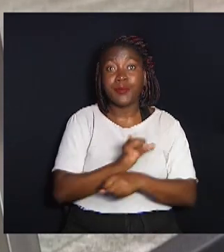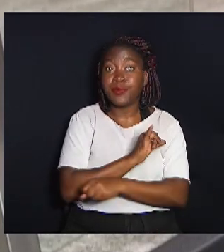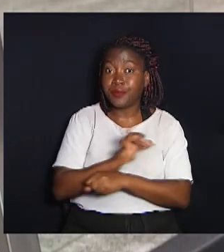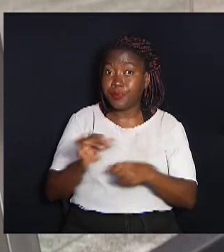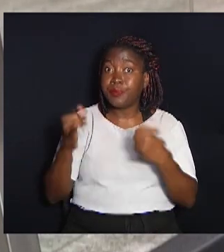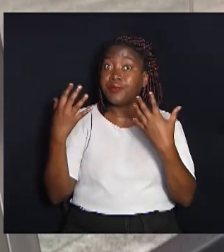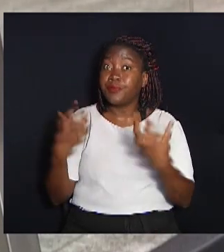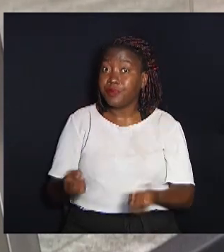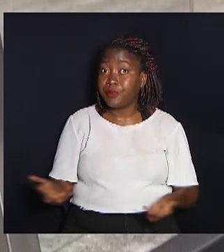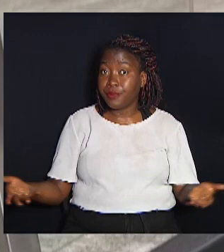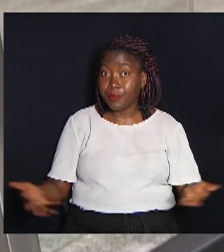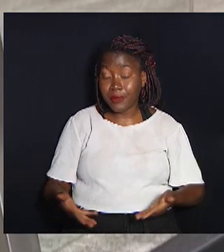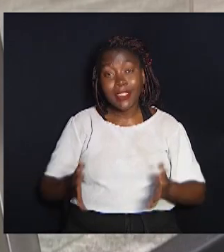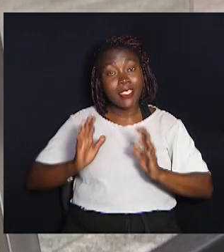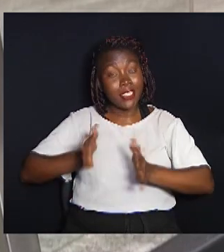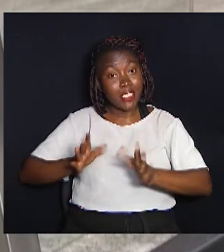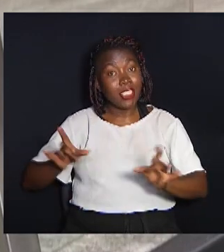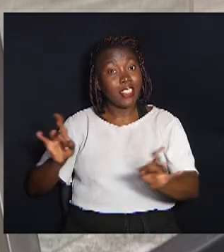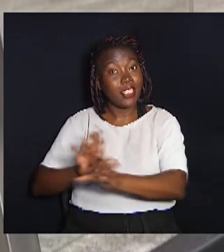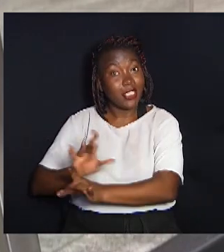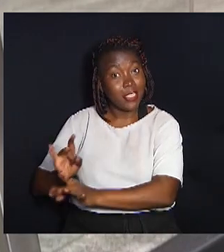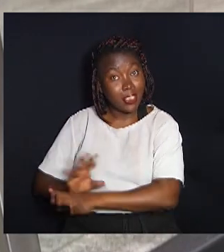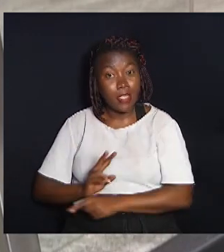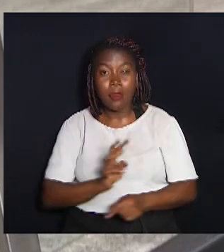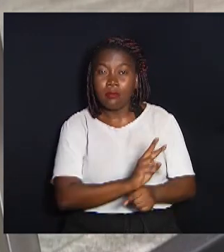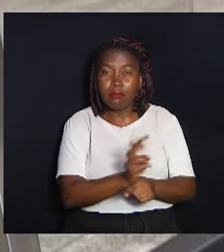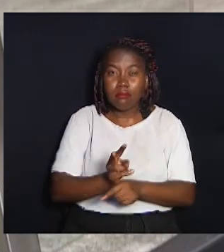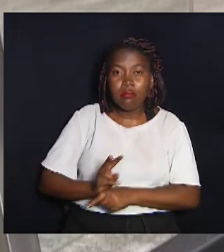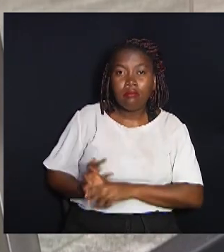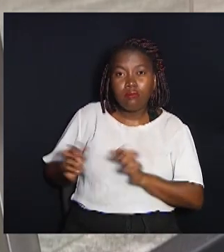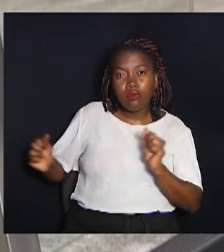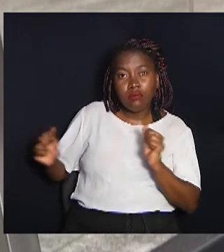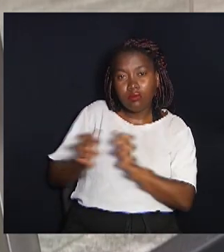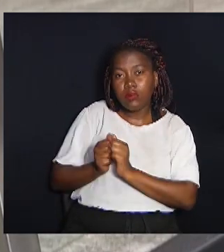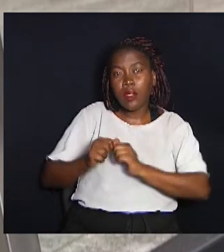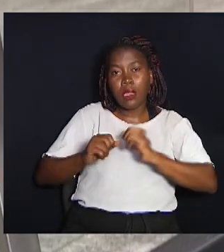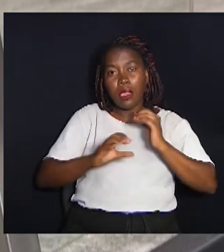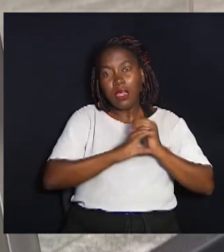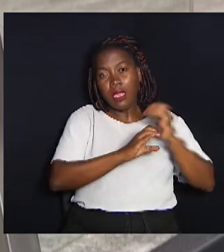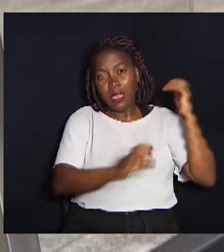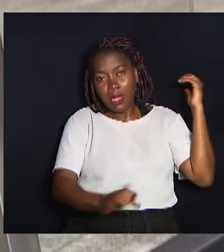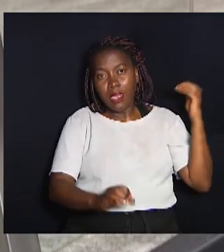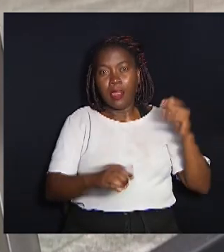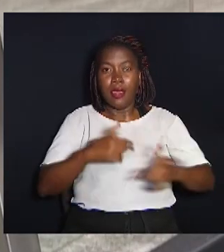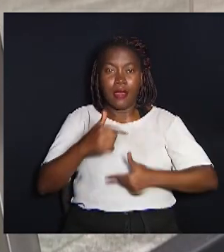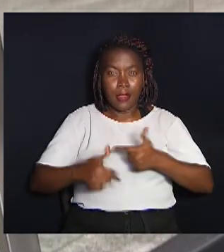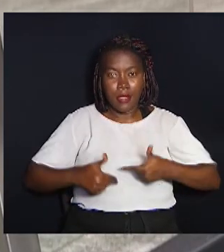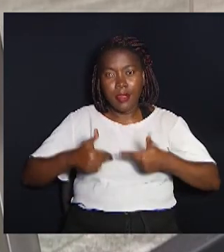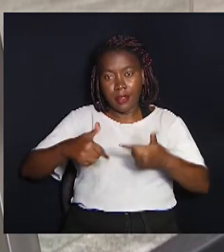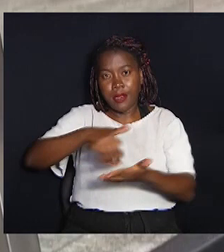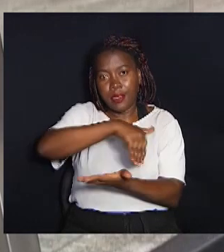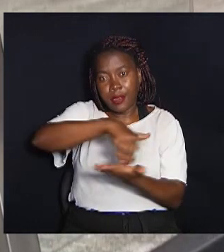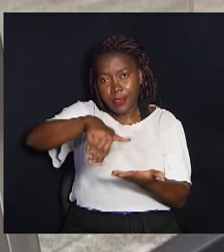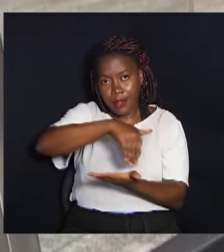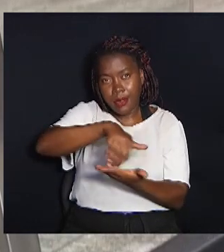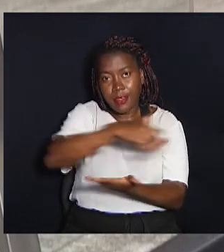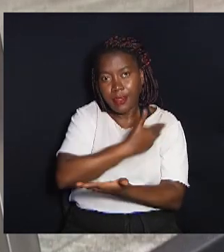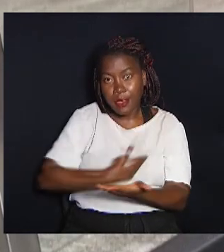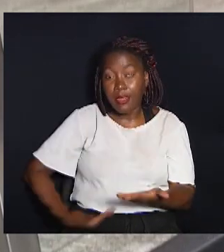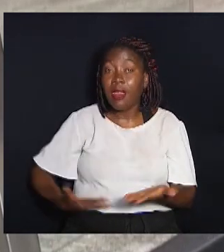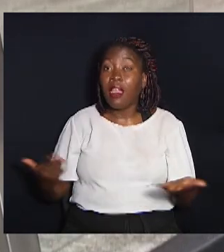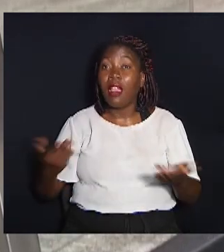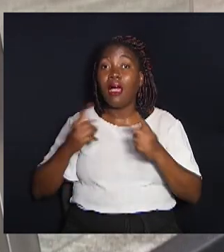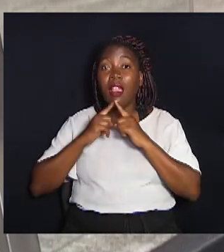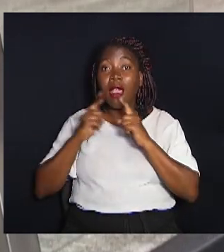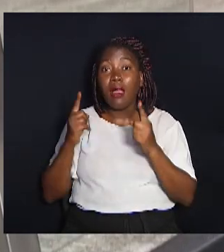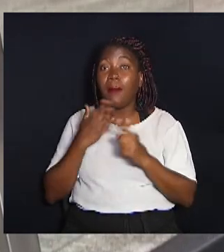imediato. Isso já foi feito, fizemos a vistoria em conjunto lá com a engenharia da Secretaria de Serviços Públicos. Agora nós estamos pleiteando com a moção